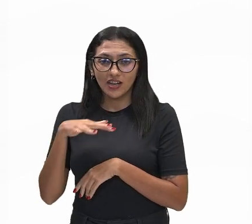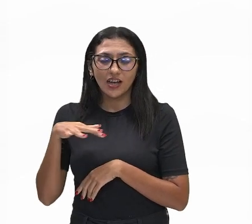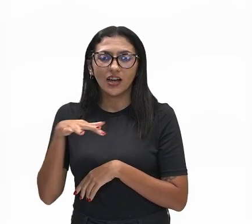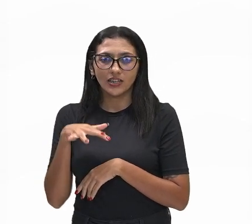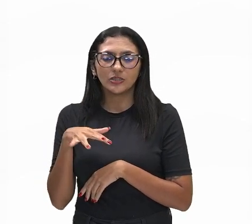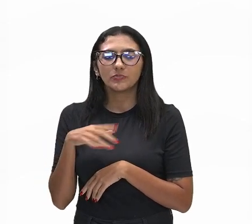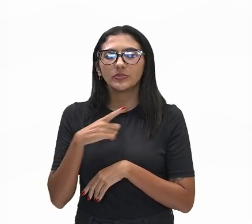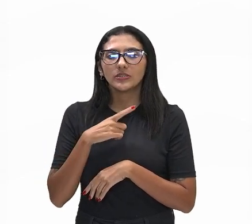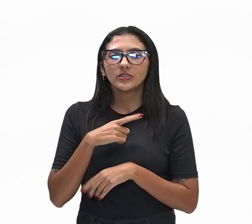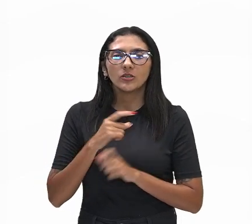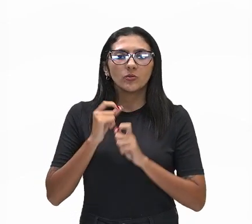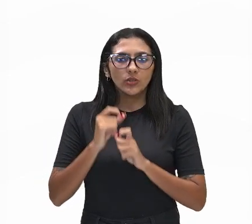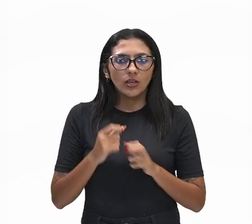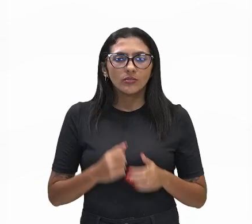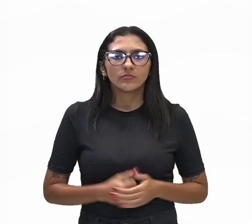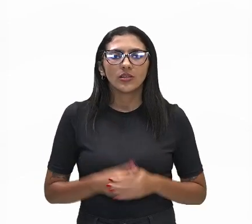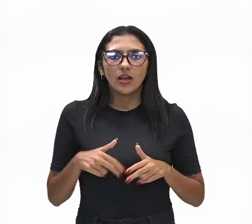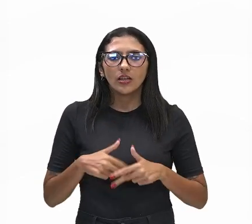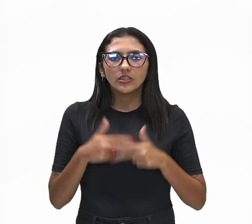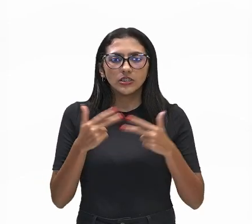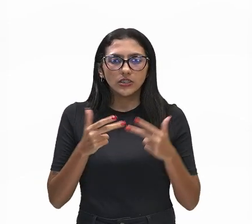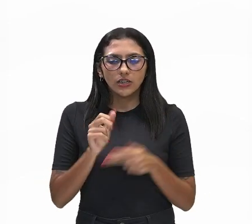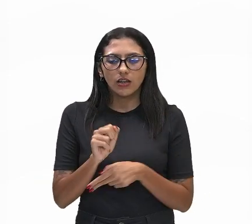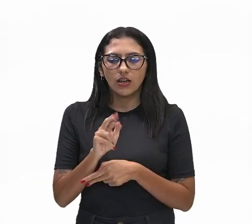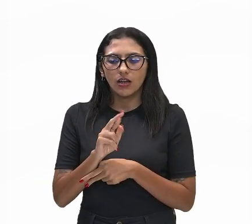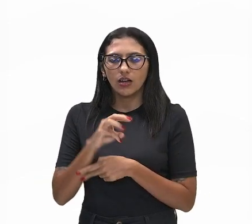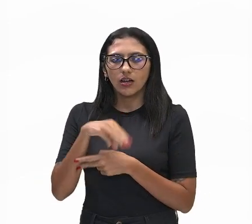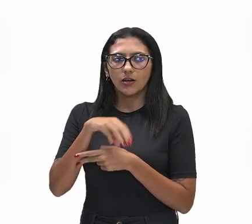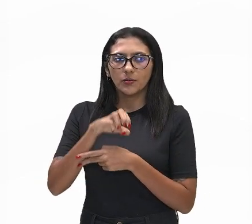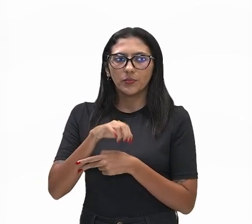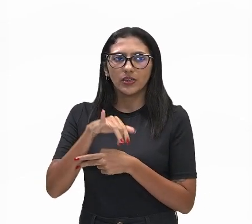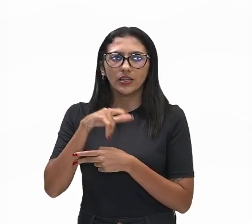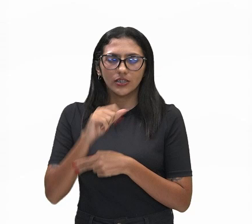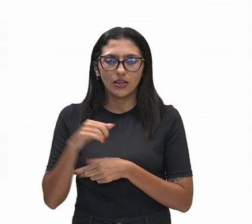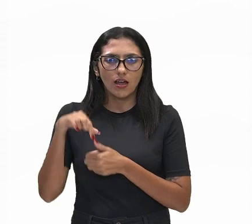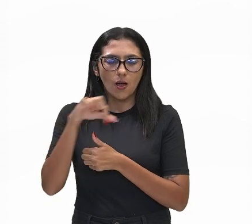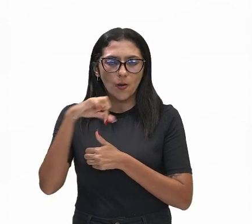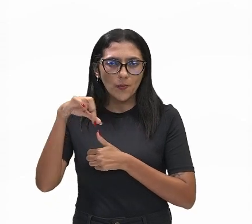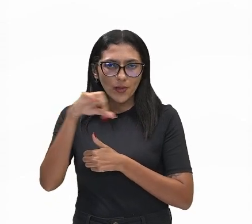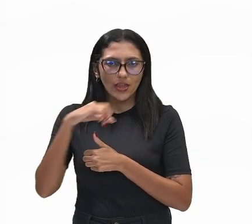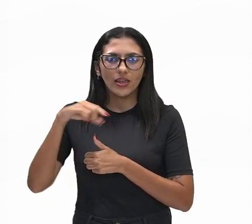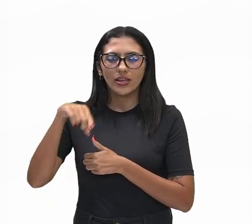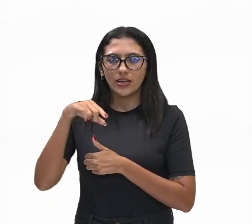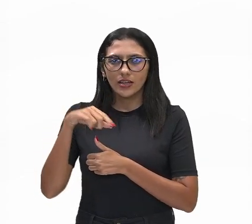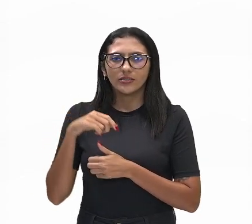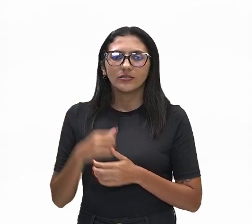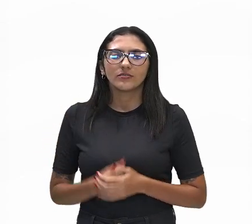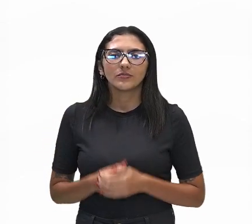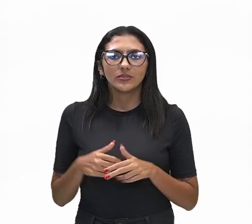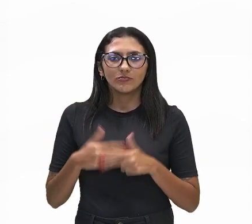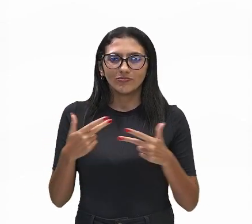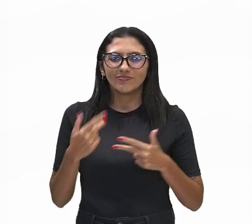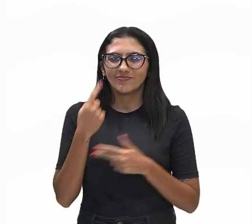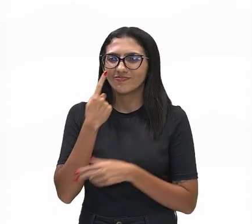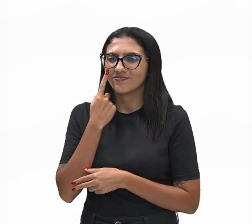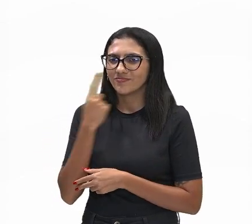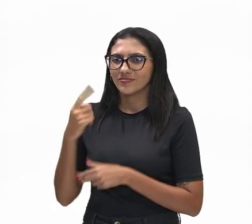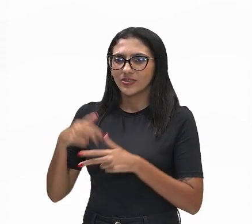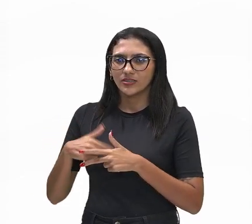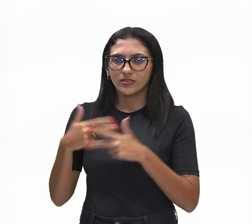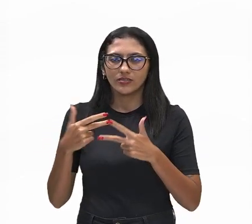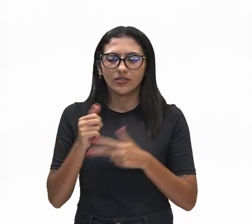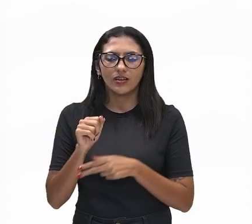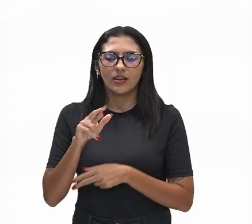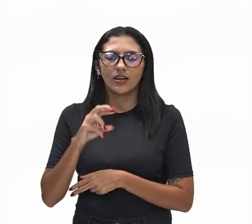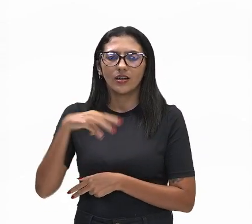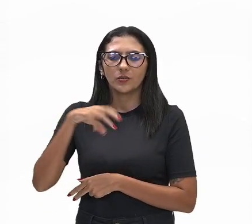olha só, a etnia armênia. Vocês estão observando aí no mapa, né, a Armênia ao lado aí de Azerbaijão, e que essas pessoas